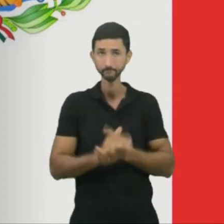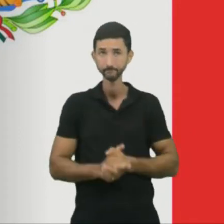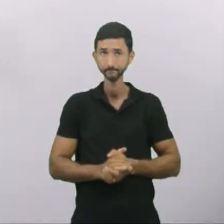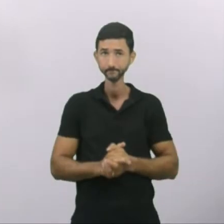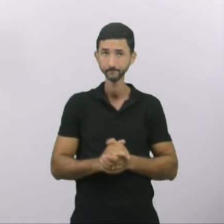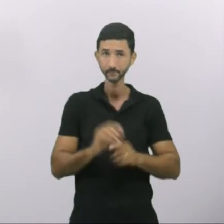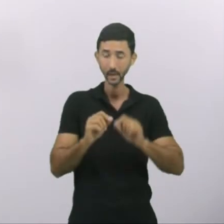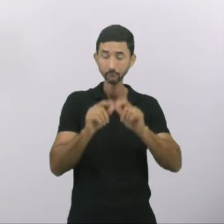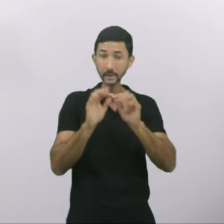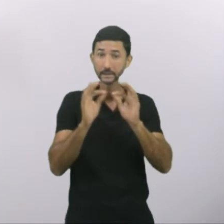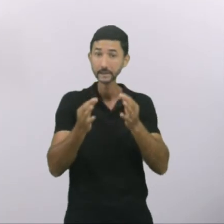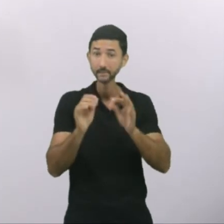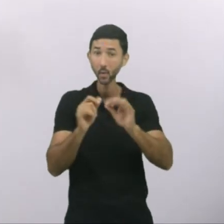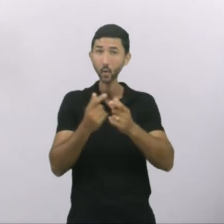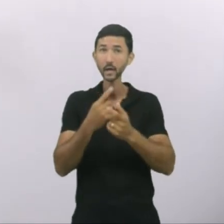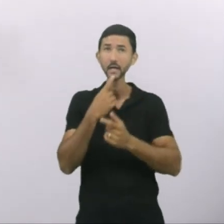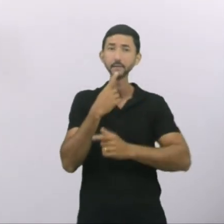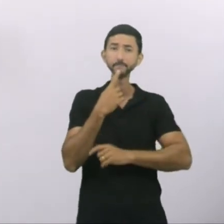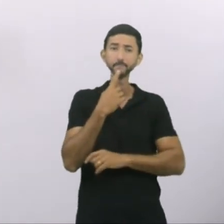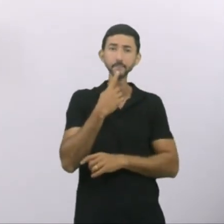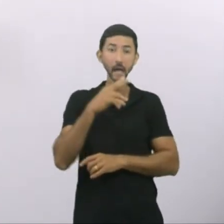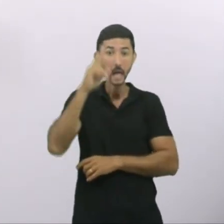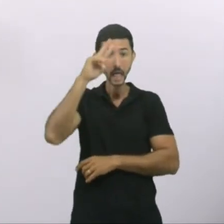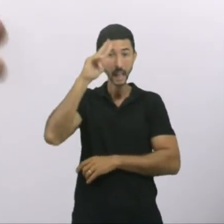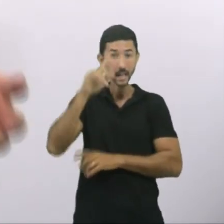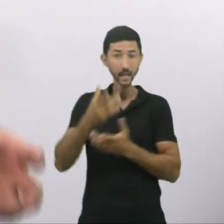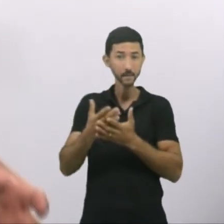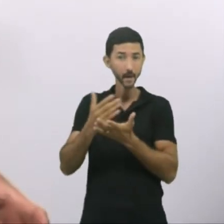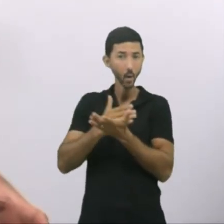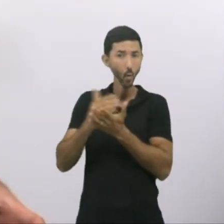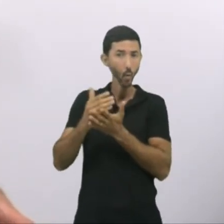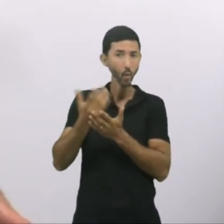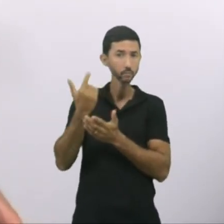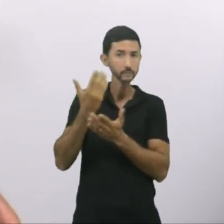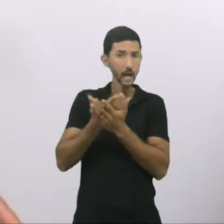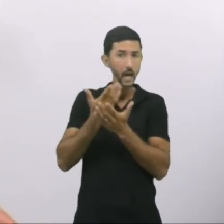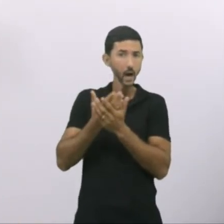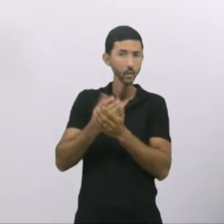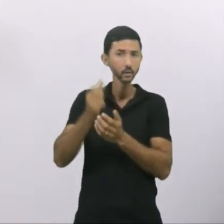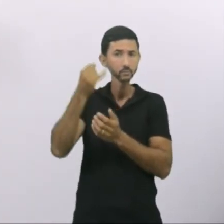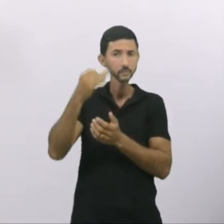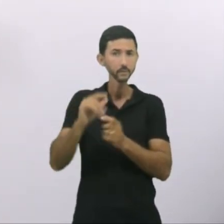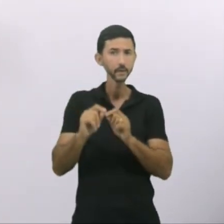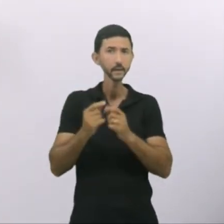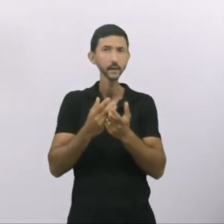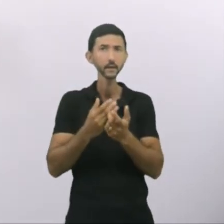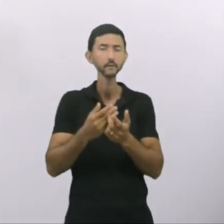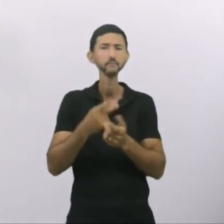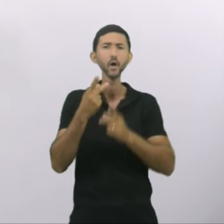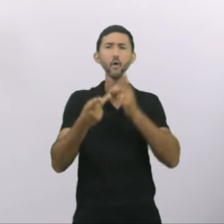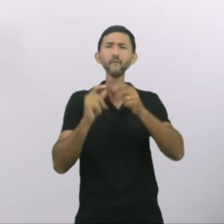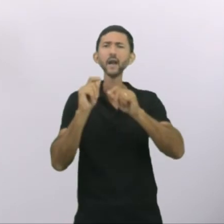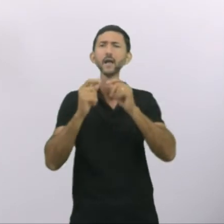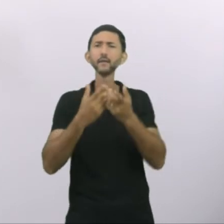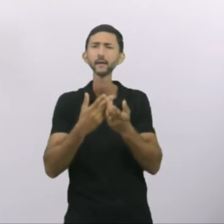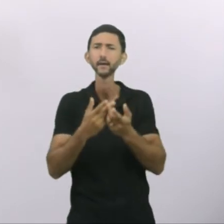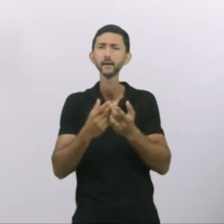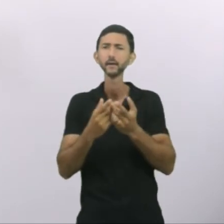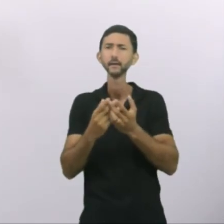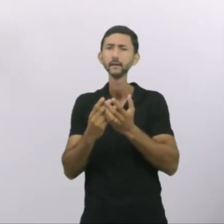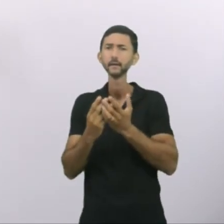É bem simples. Lembra, lá no início da nossa aula, eu estava falando para vocês que a